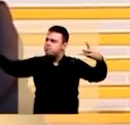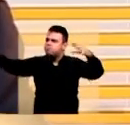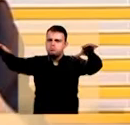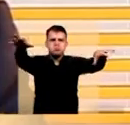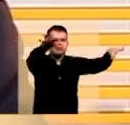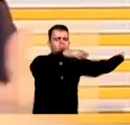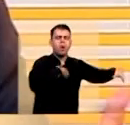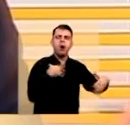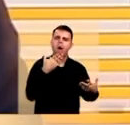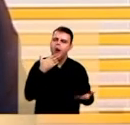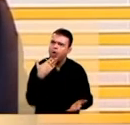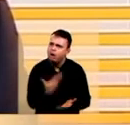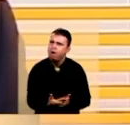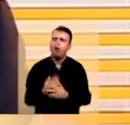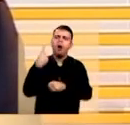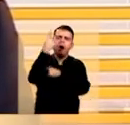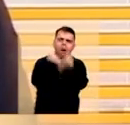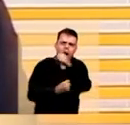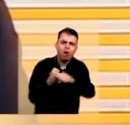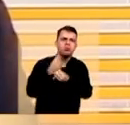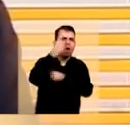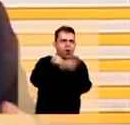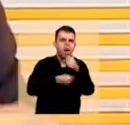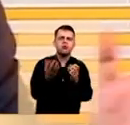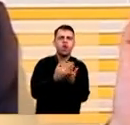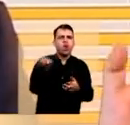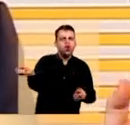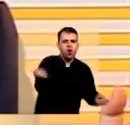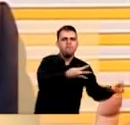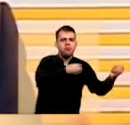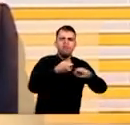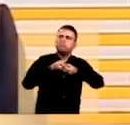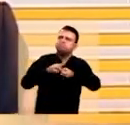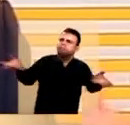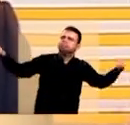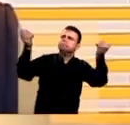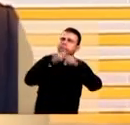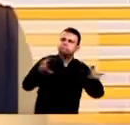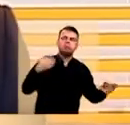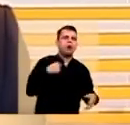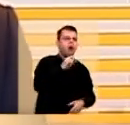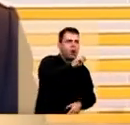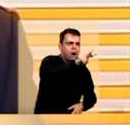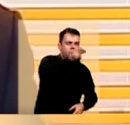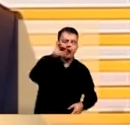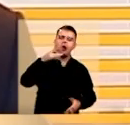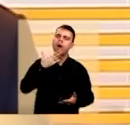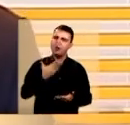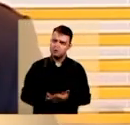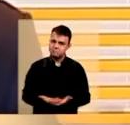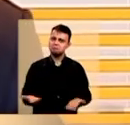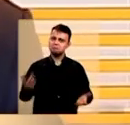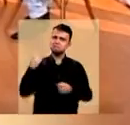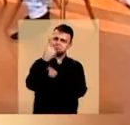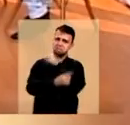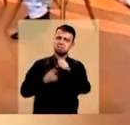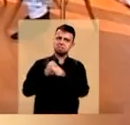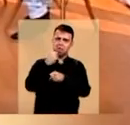livro. Eu fico pensando, meu Deus, como lançam livros todos os anos ali que estão à disposição, né? Tem muita coisa lançada todo ano, não é? Sim,